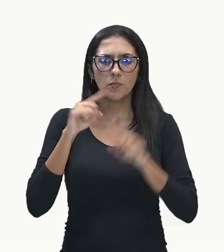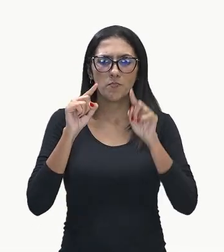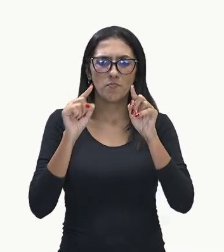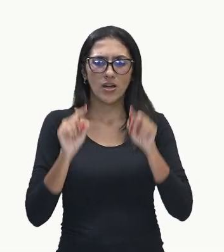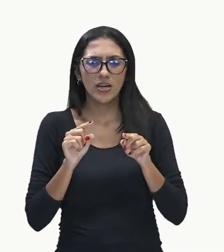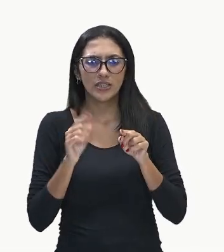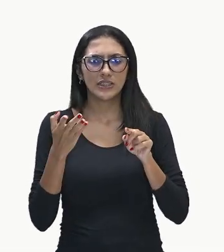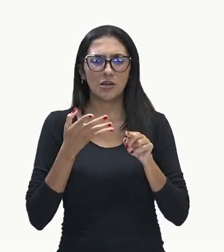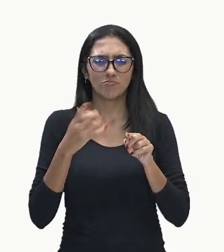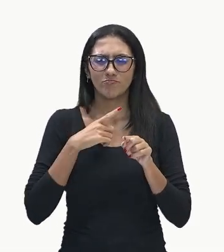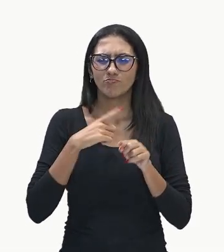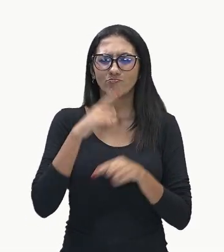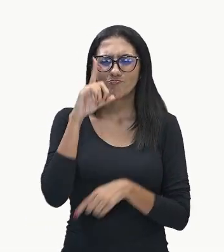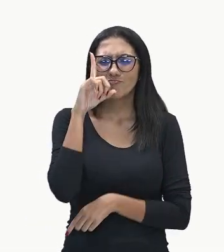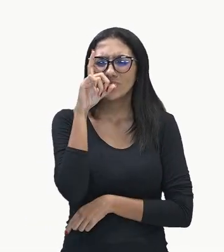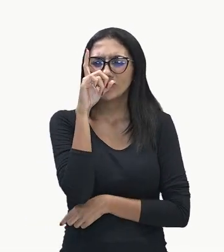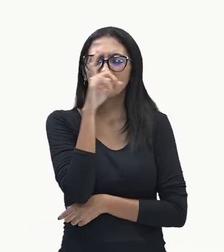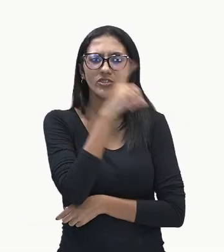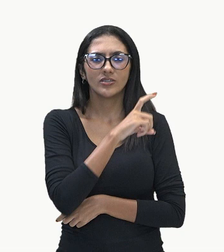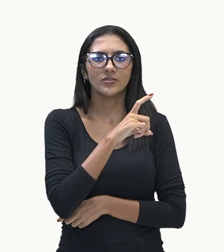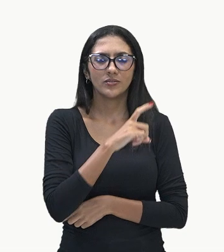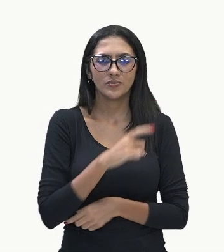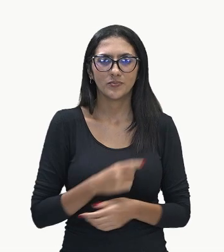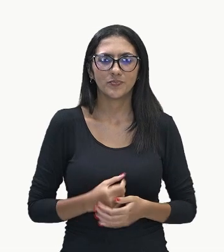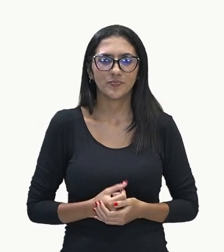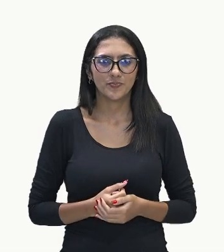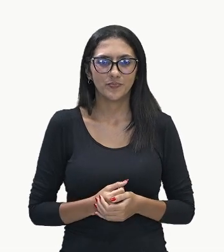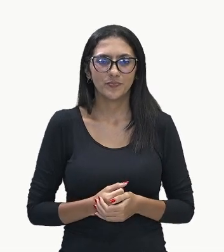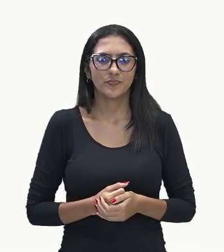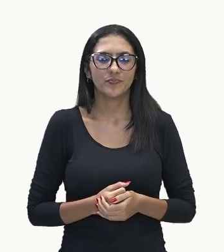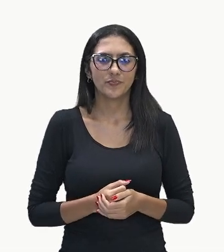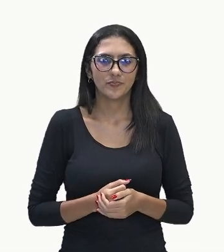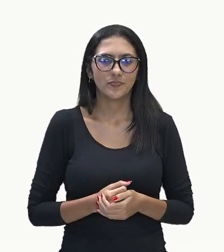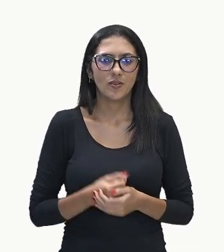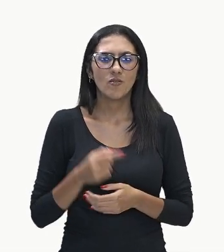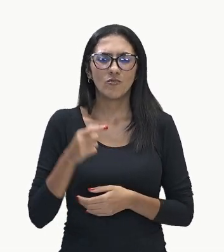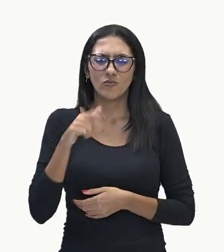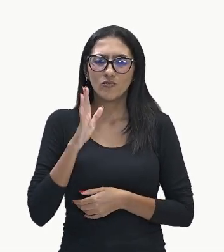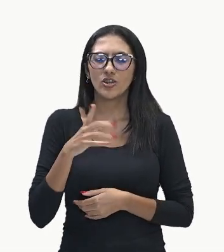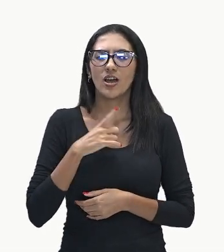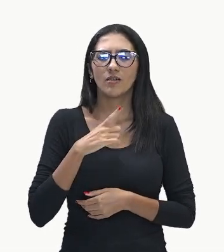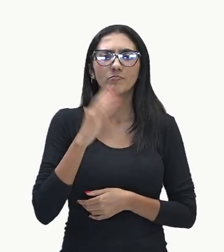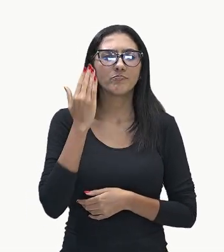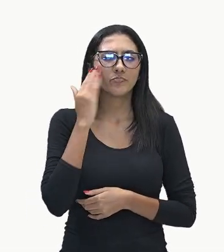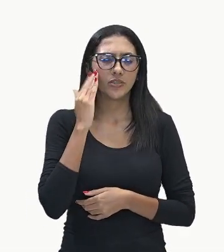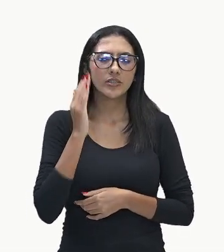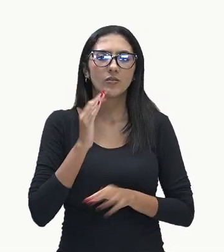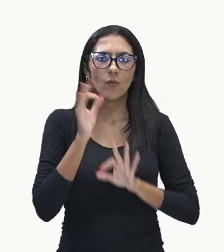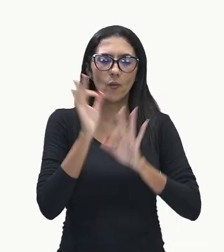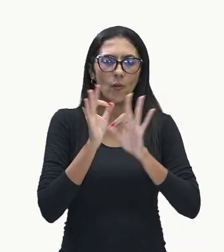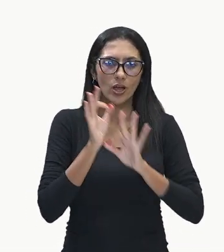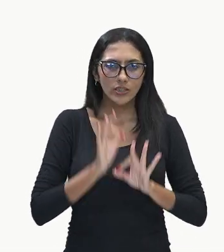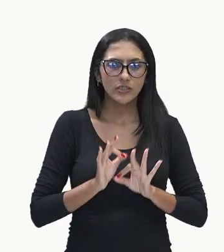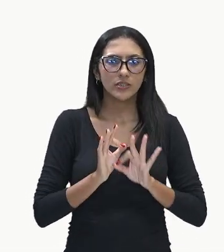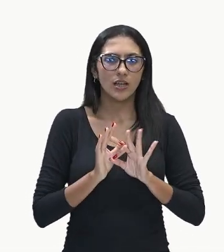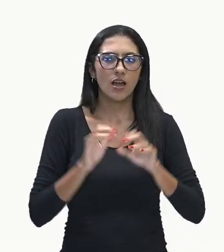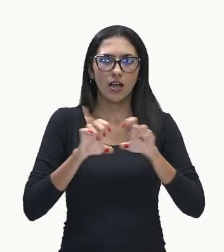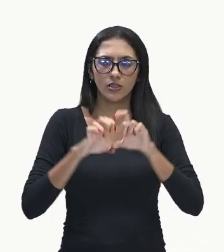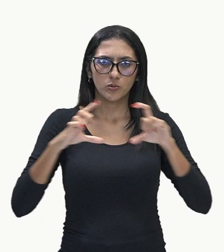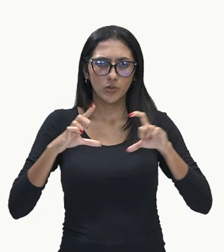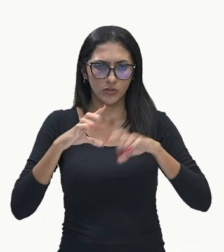ficar tudo muito difícil? Vai nada. Você já sabe trabalhar com propriedade distributiva com toda a